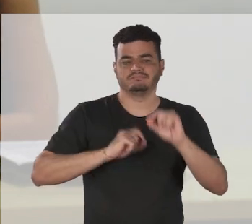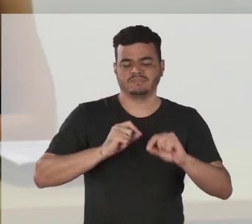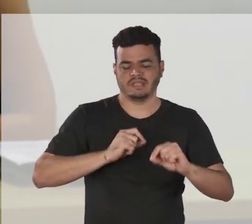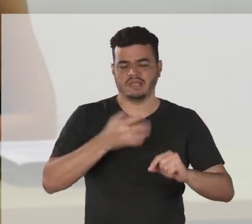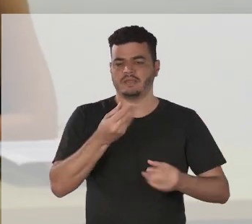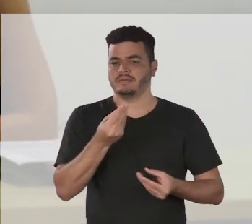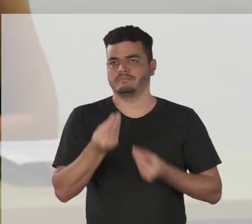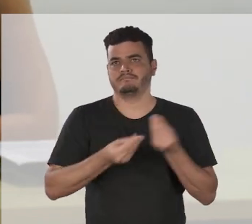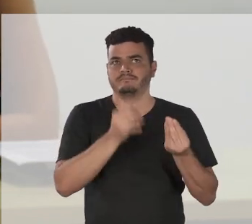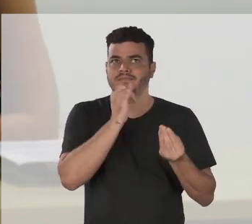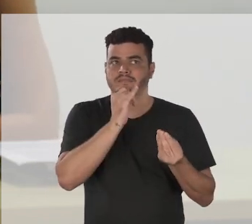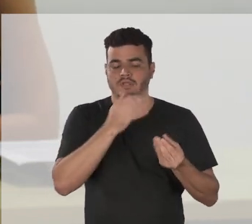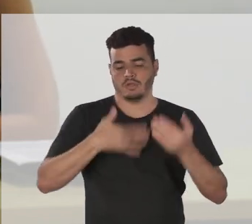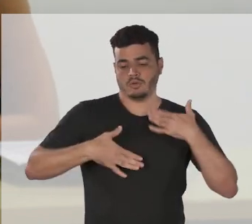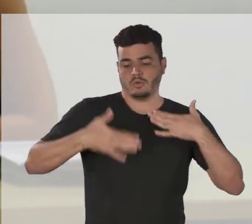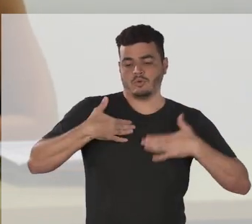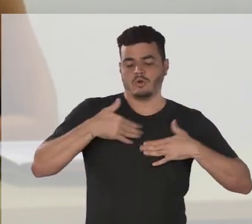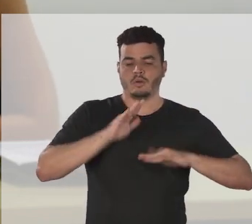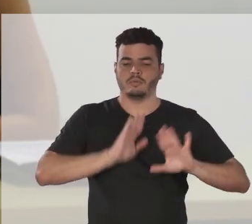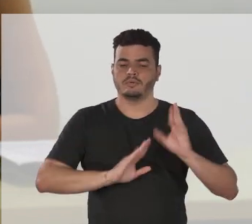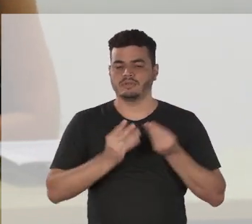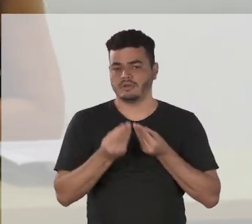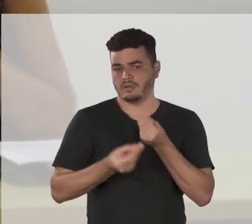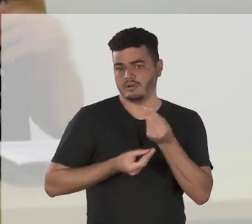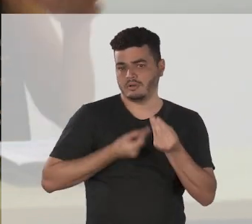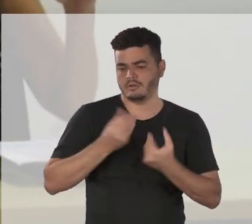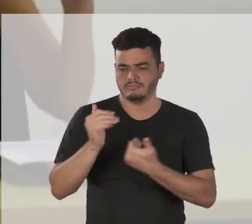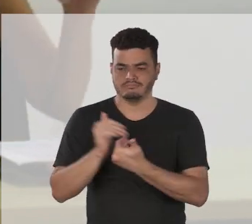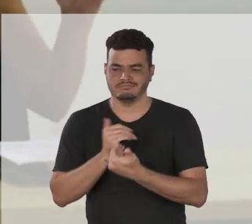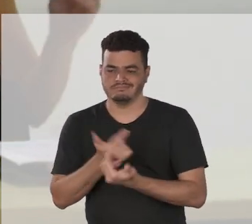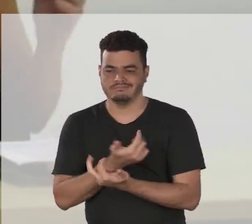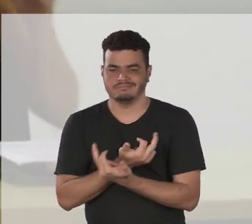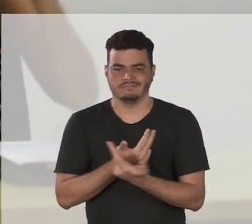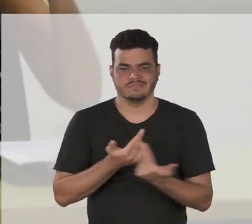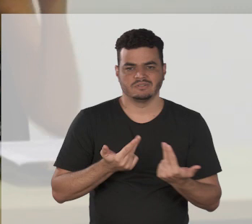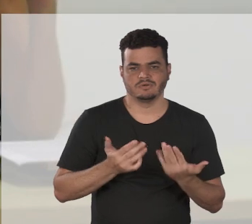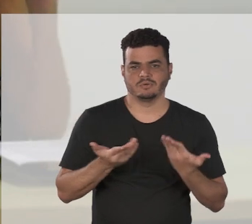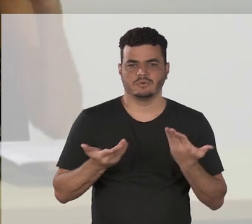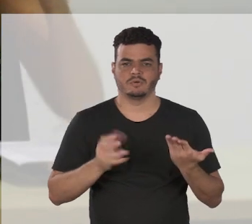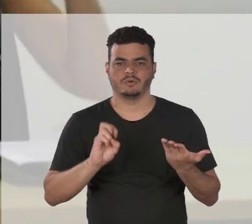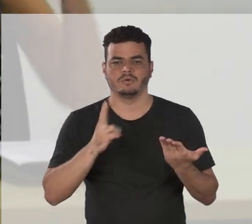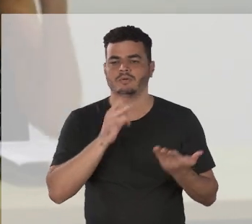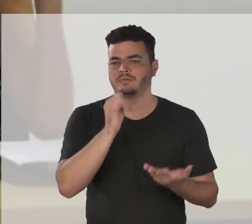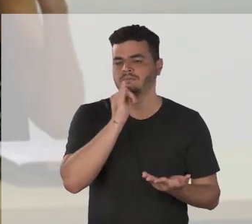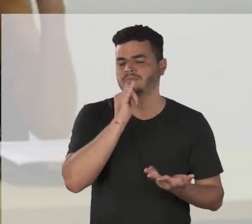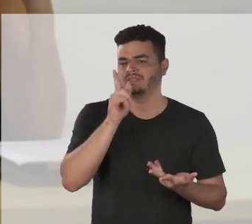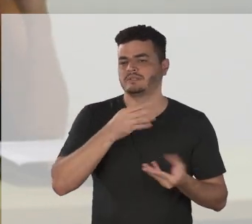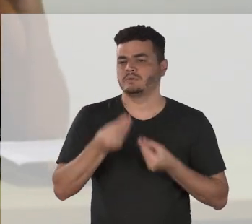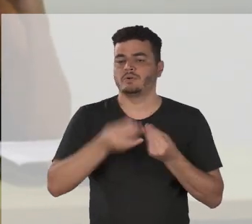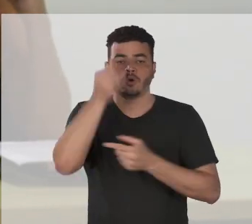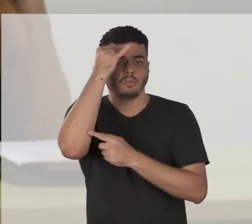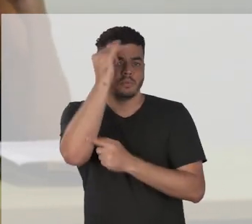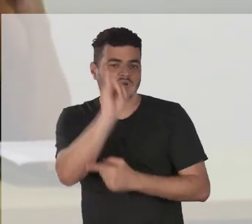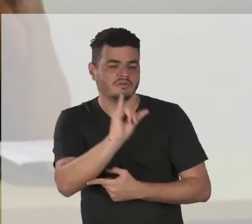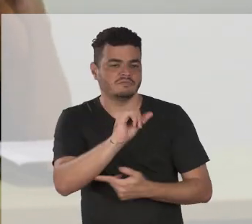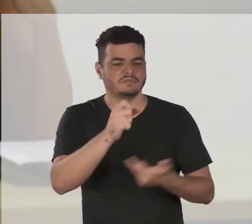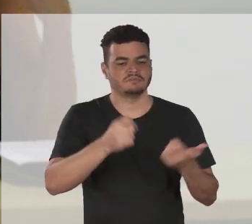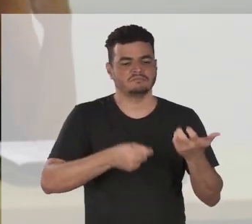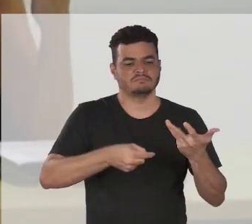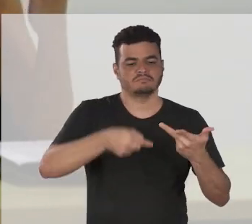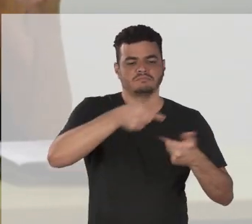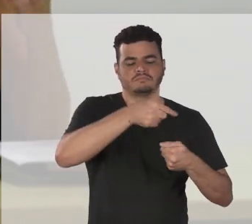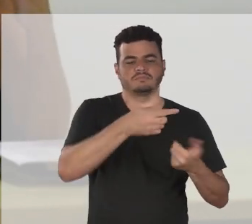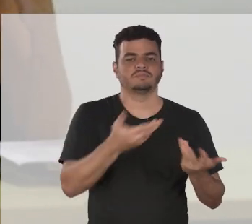do corpo, com se evitar ou, ao menos, prevenir ou dar